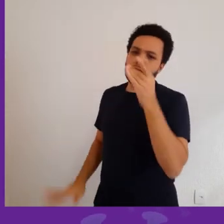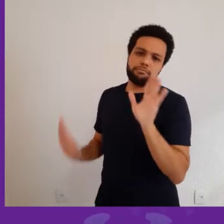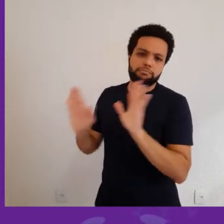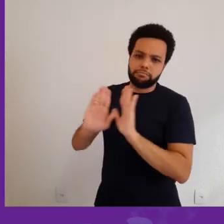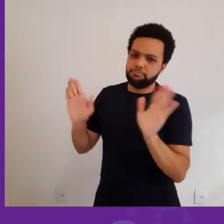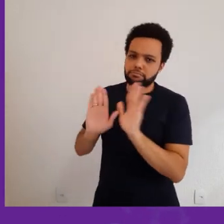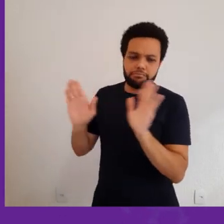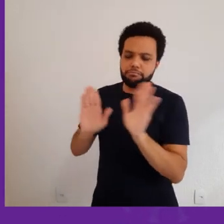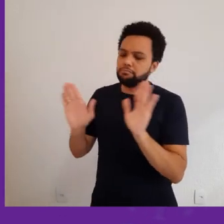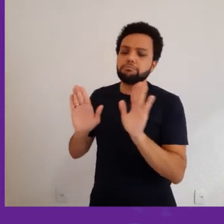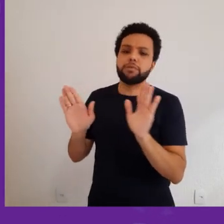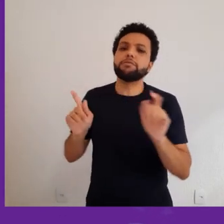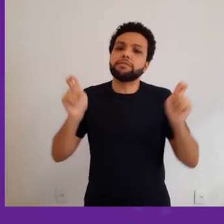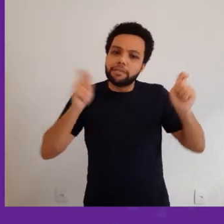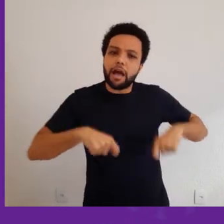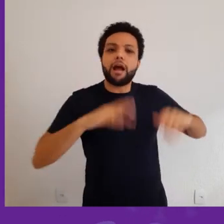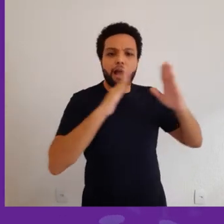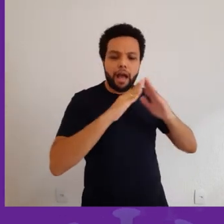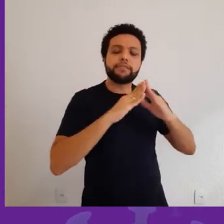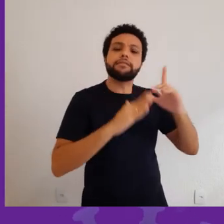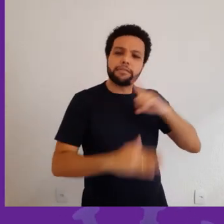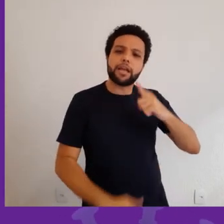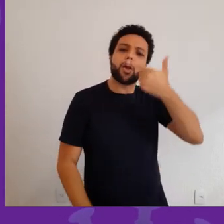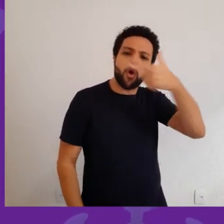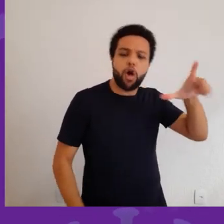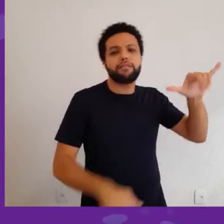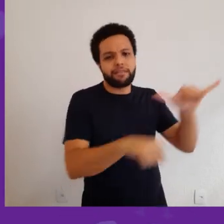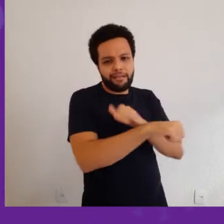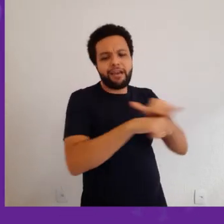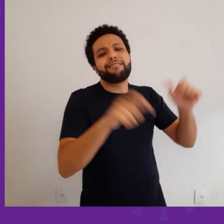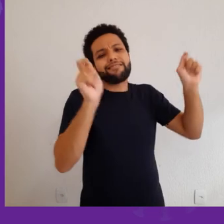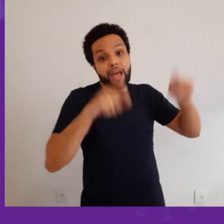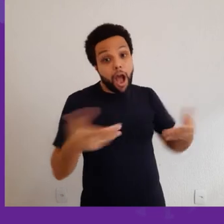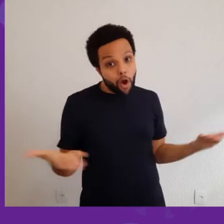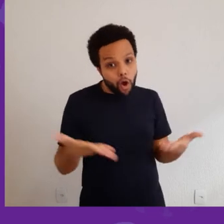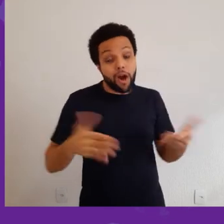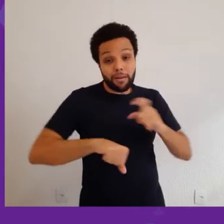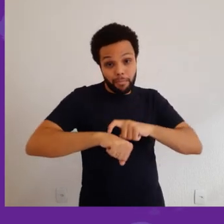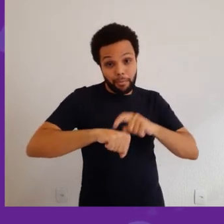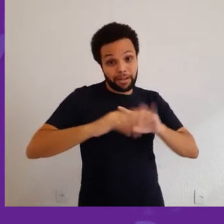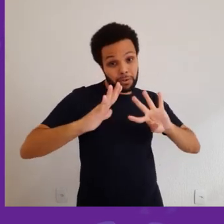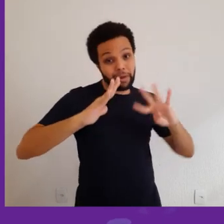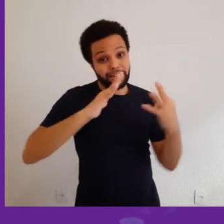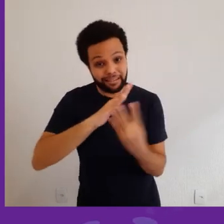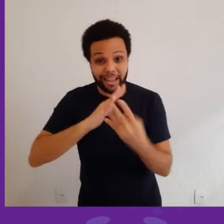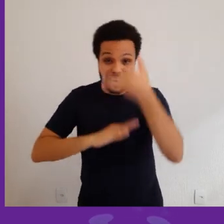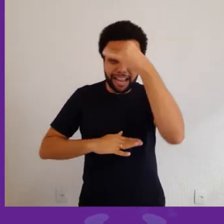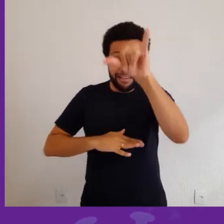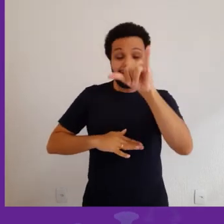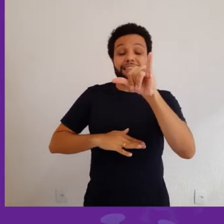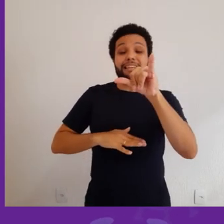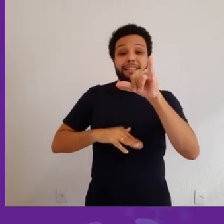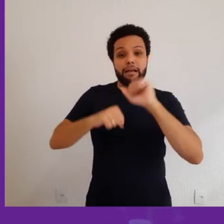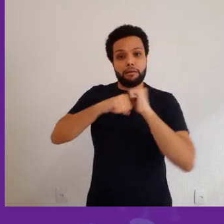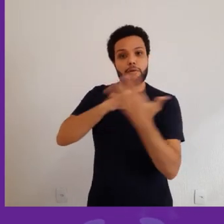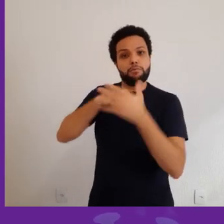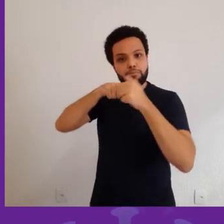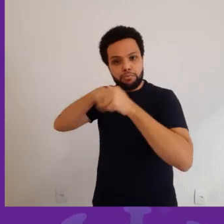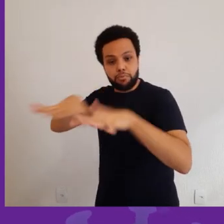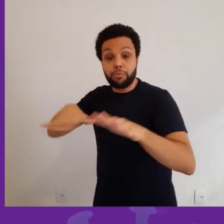feita exclusivamente em ambientes de academia dizem várias alternativas que neste momento de